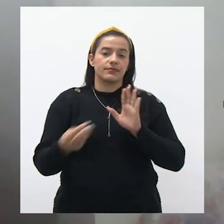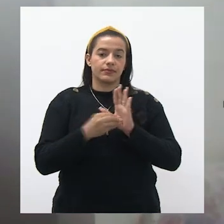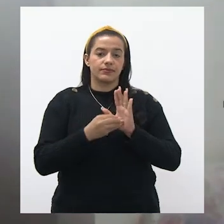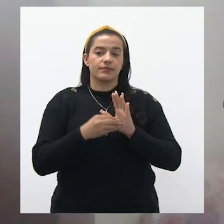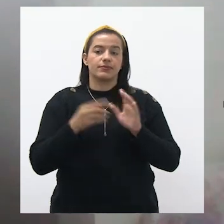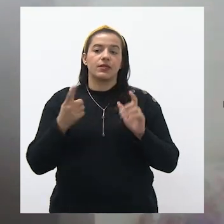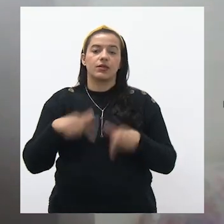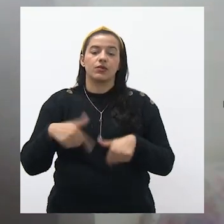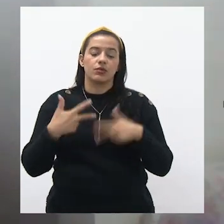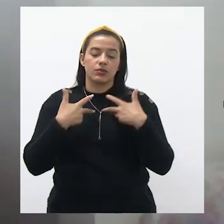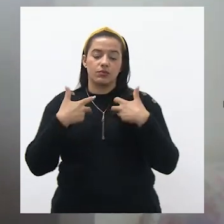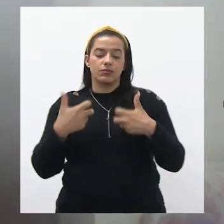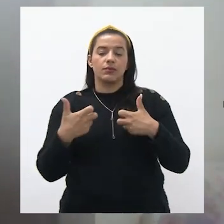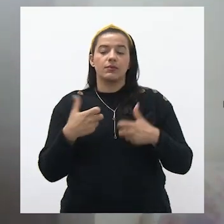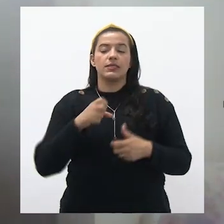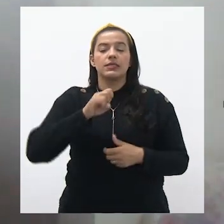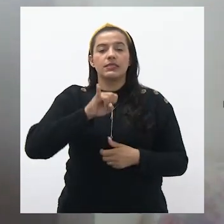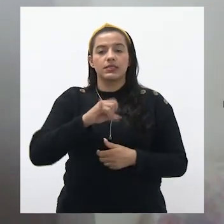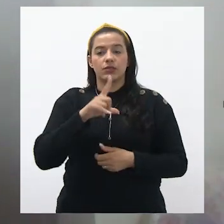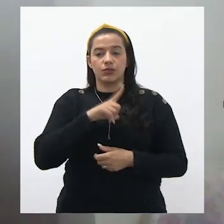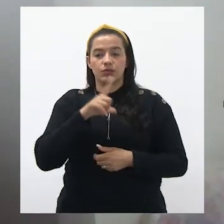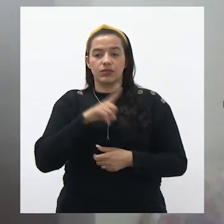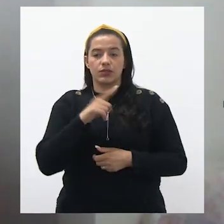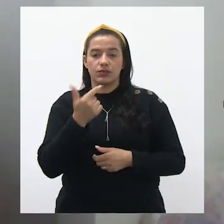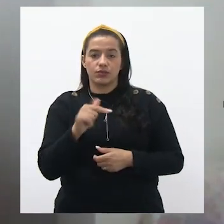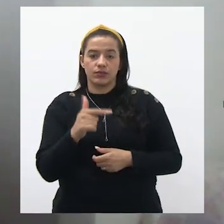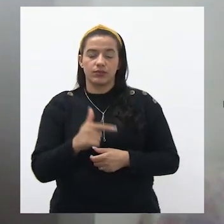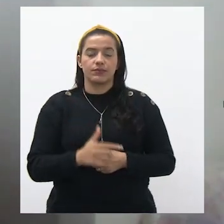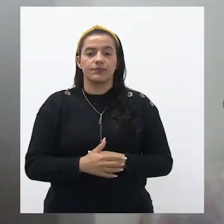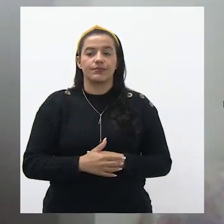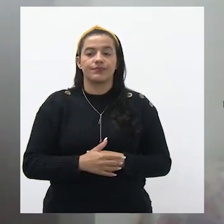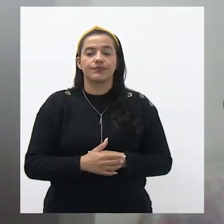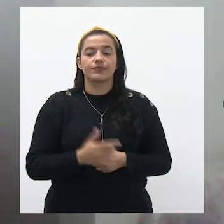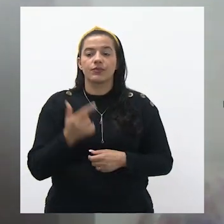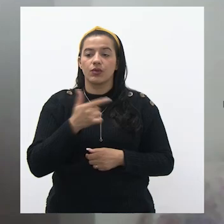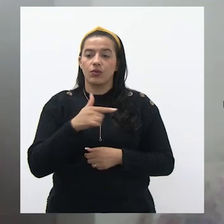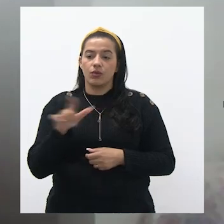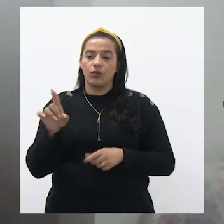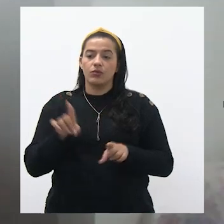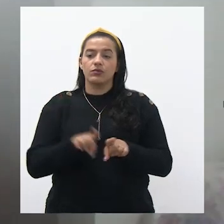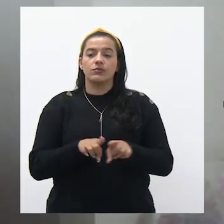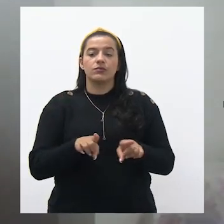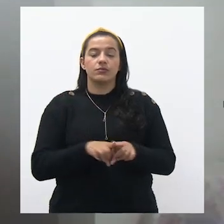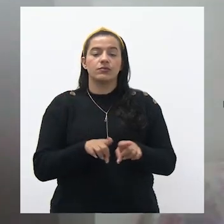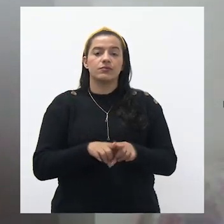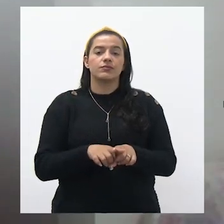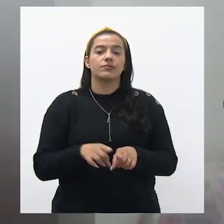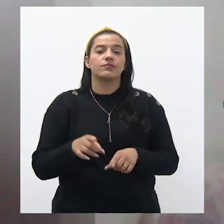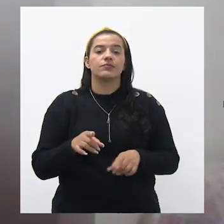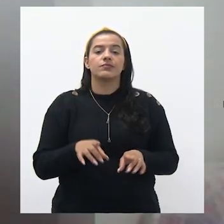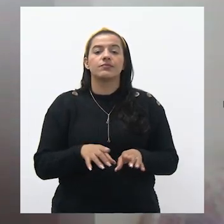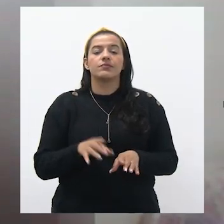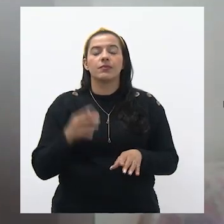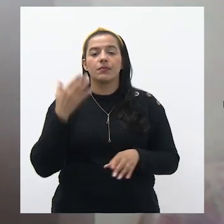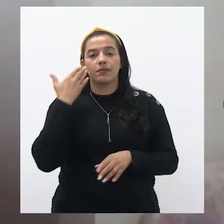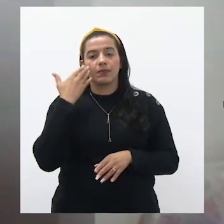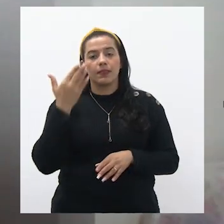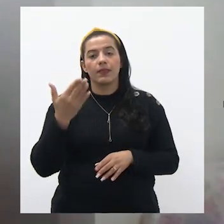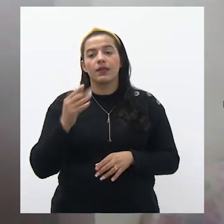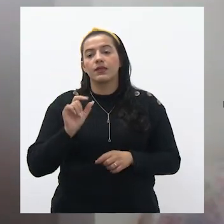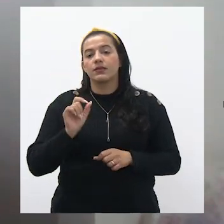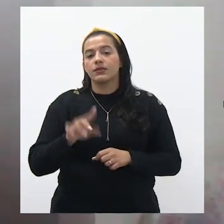consigo perceber se de fato eu estou naquele degrau. Outro ponto de atenção, antes de ouvir os degraus que vocês estão. Isso